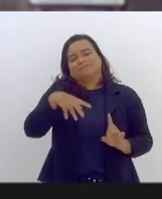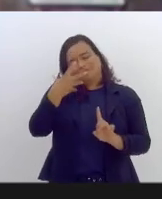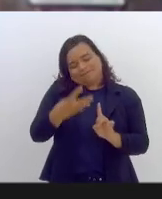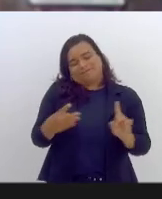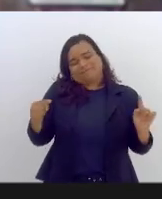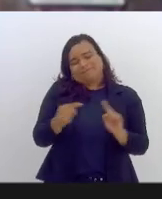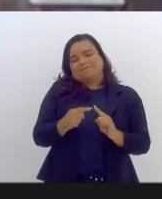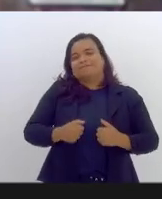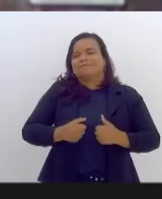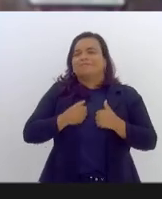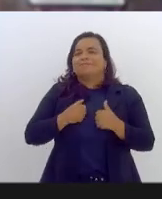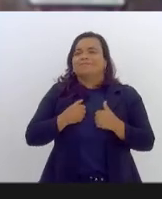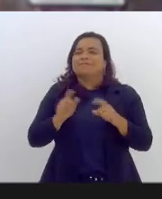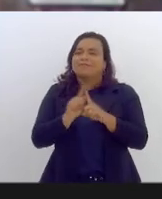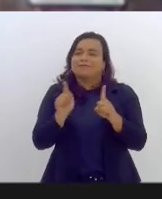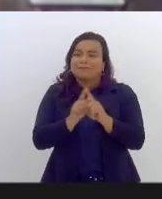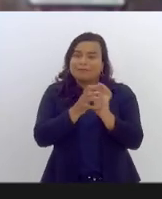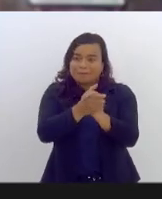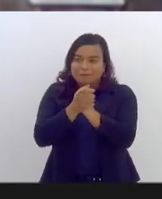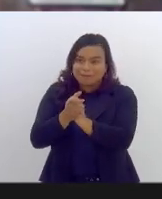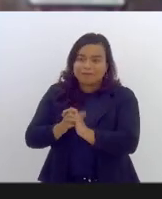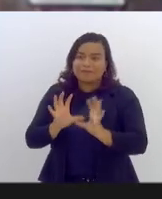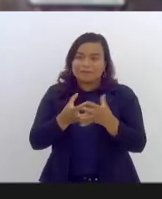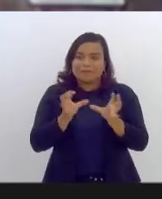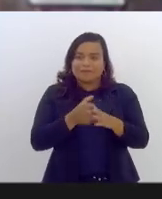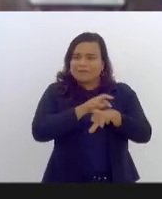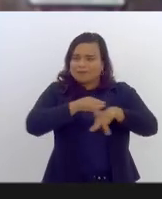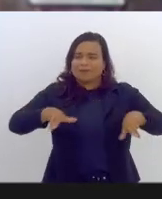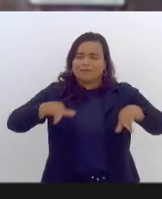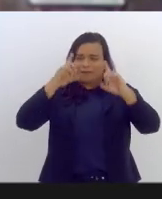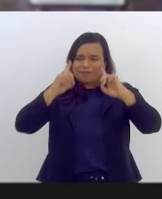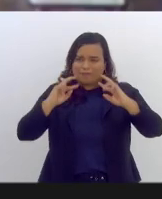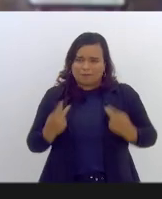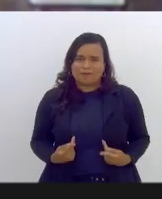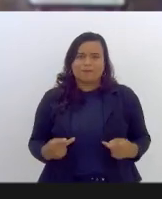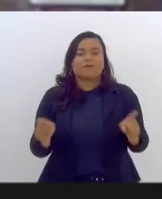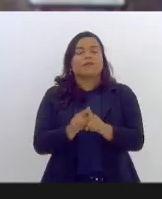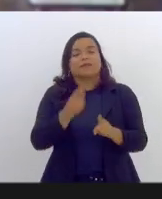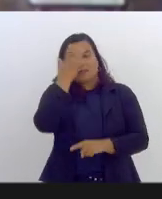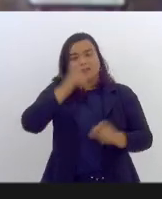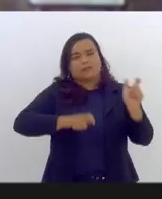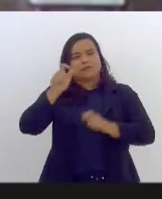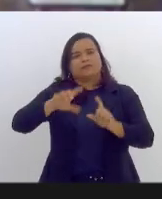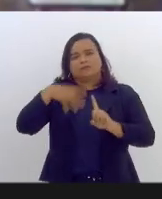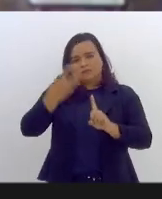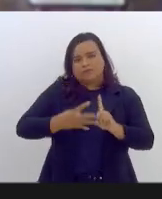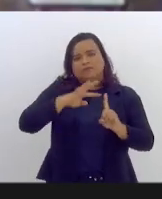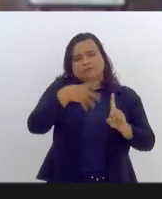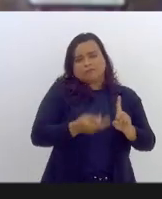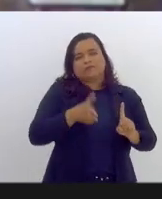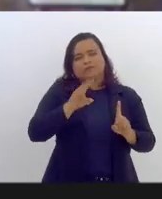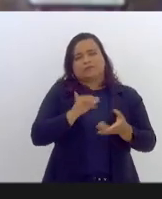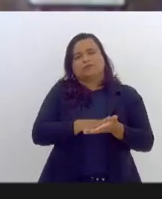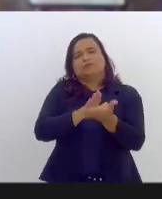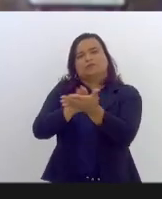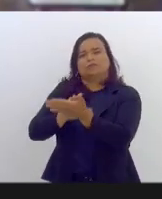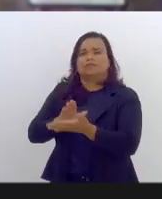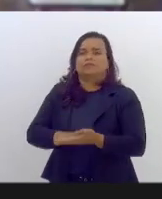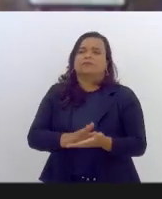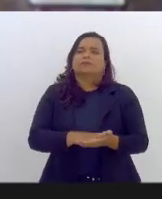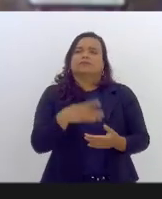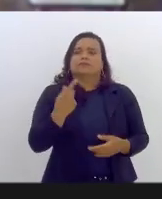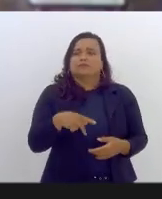homenagem. Cumprimento as organizações de direitos humanos e as pessoas que aqui serão celebradas com